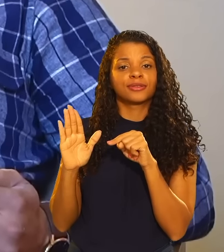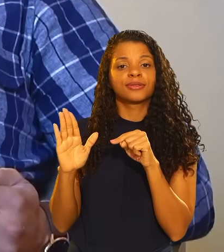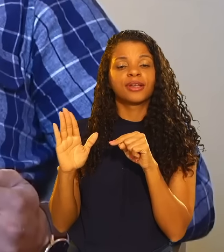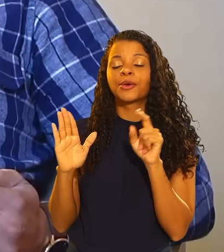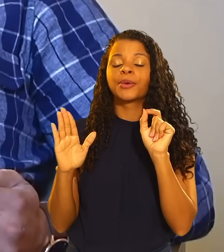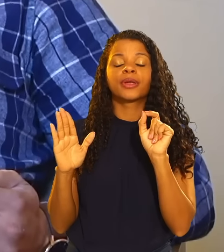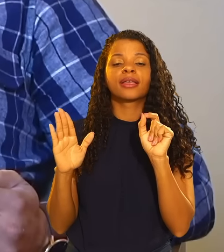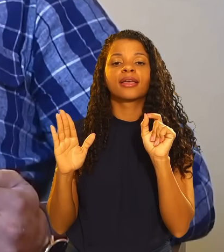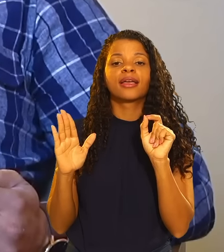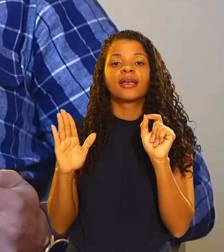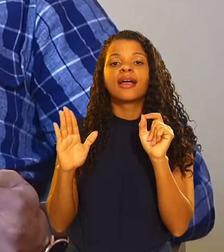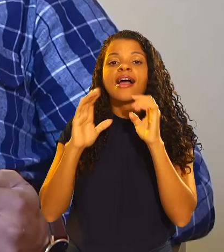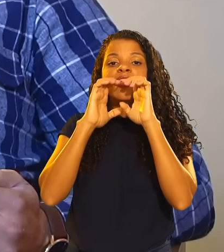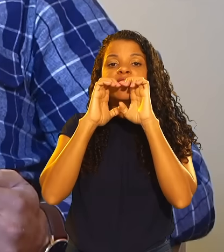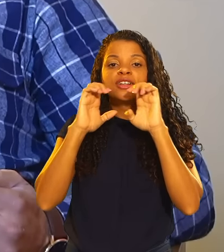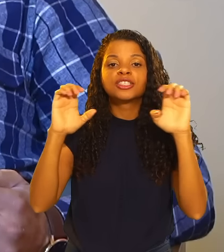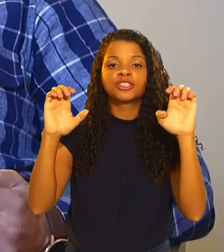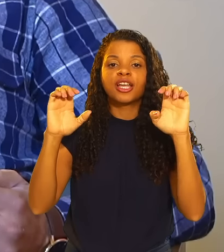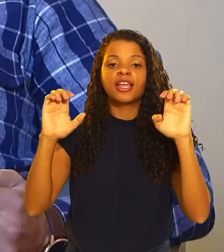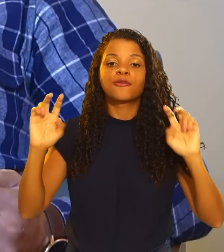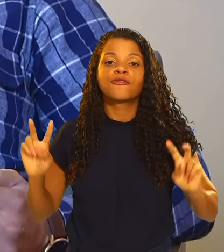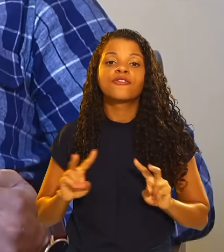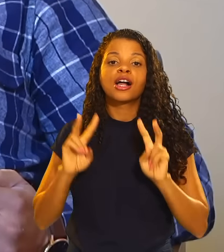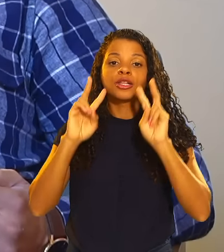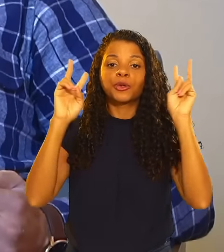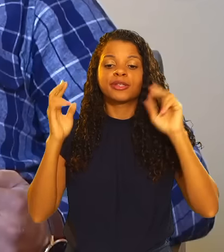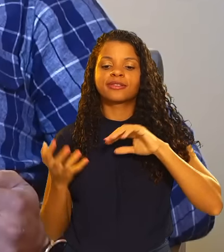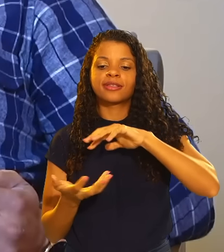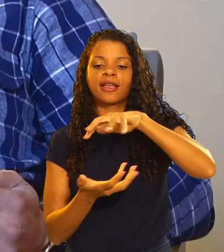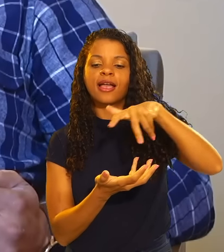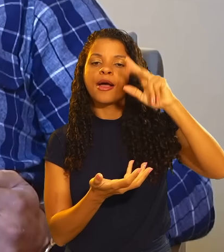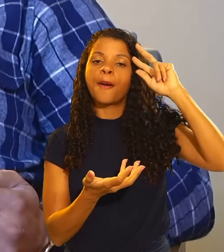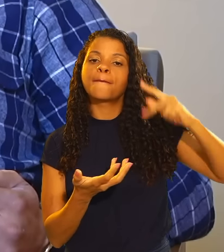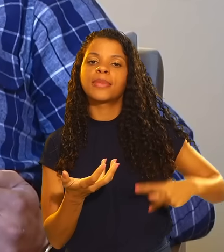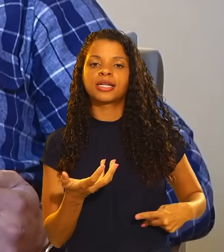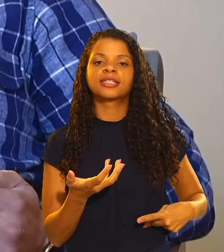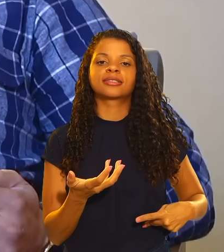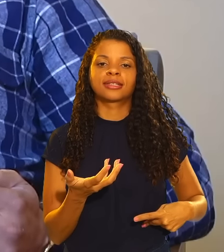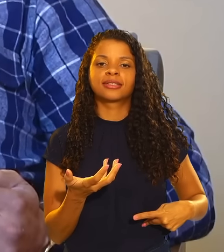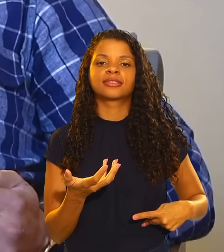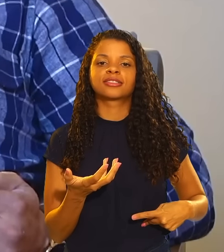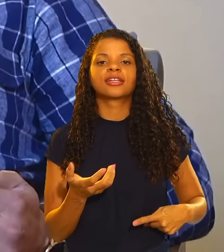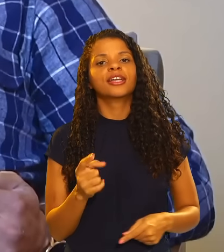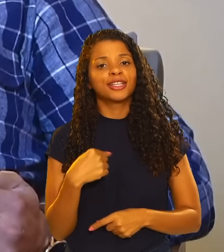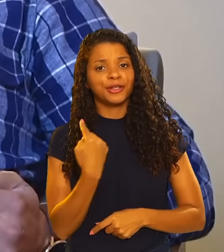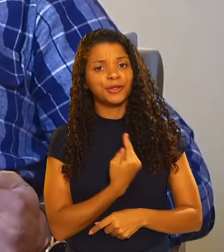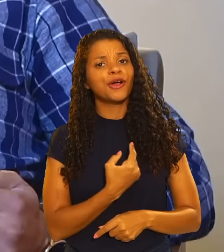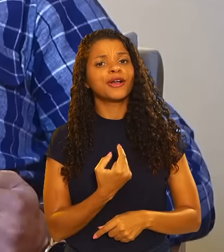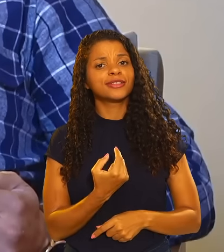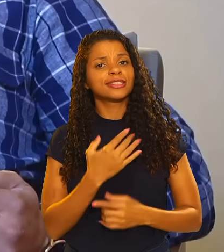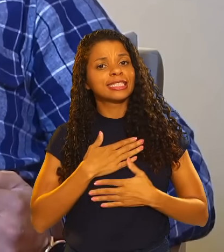alto valor à humanidade. Então nós podemos nos sentir privilegiados, porque Jesus ele deixou